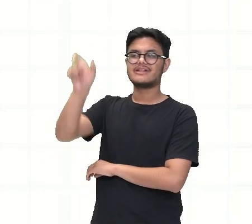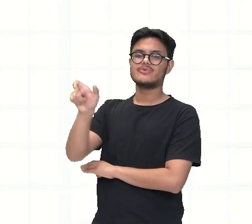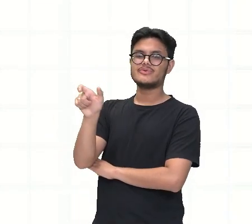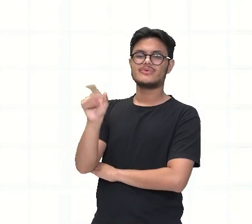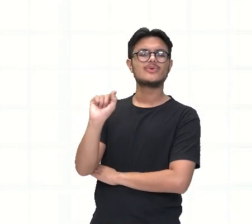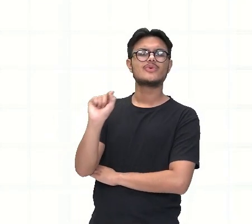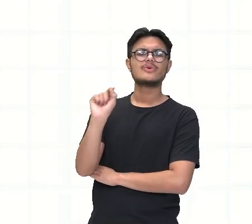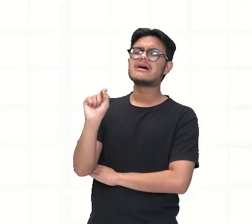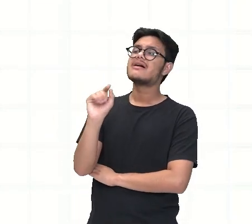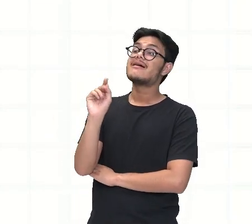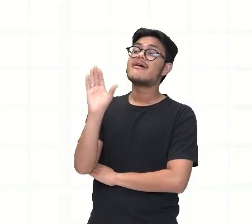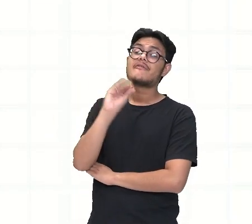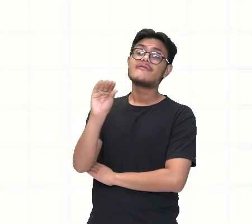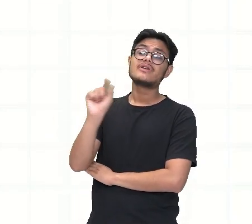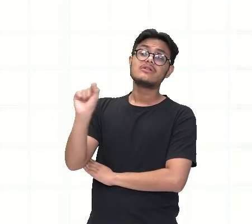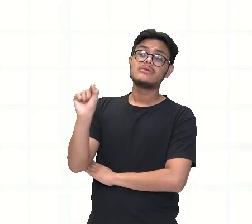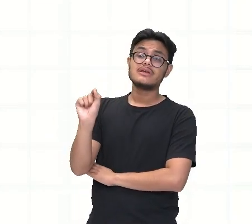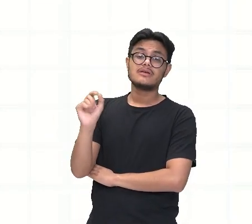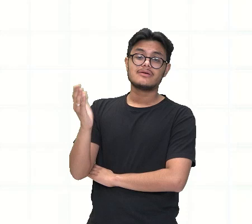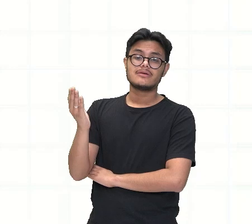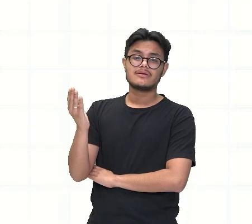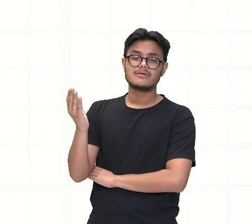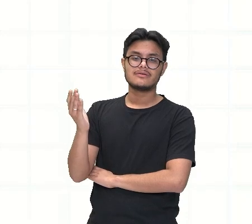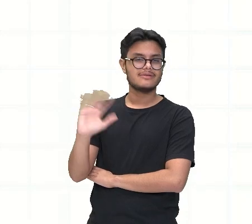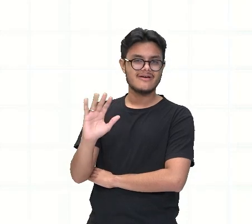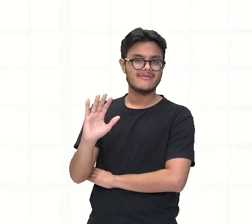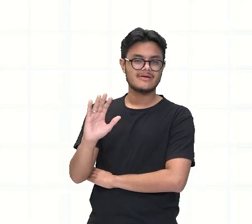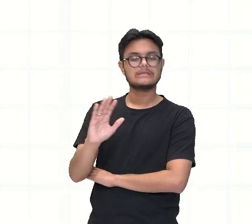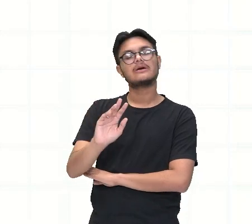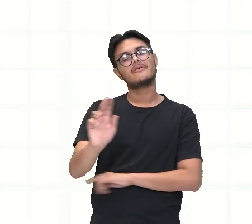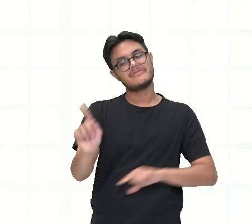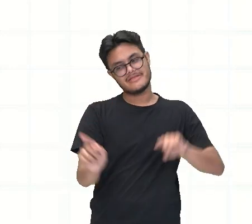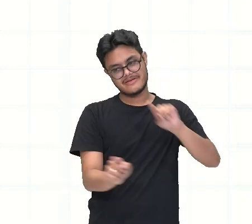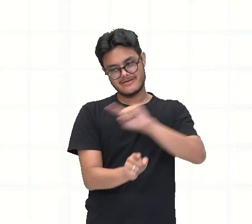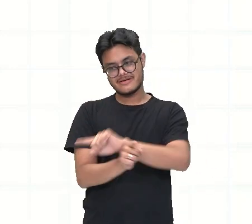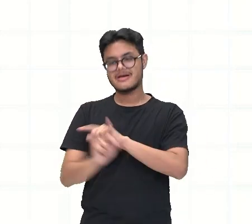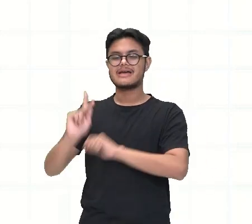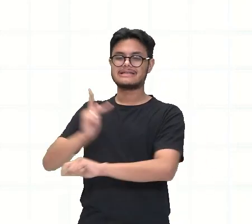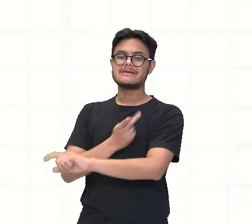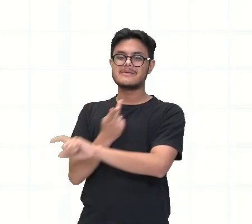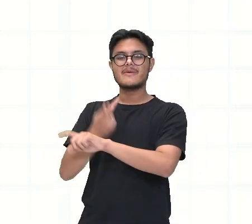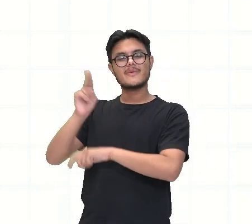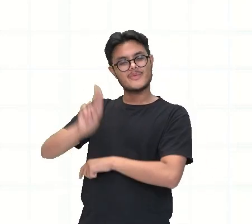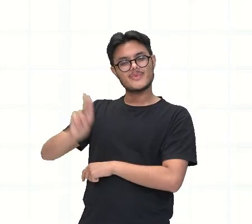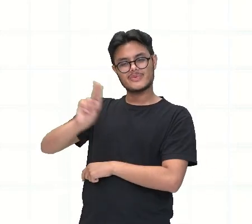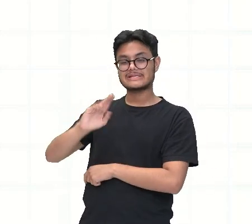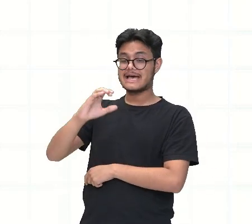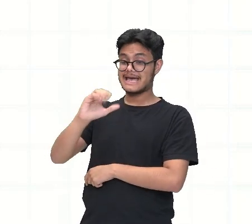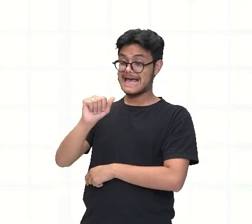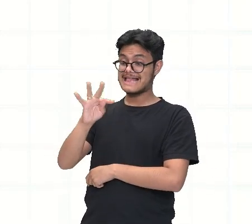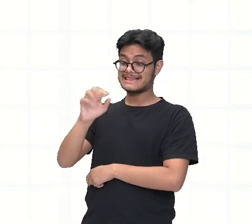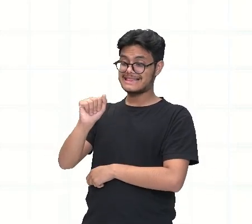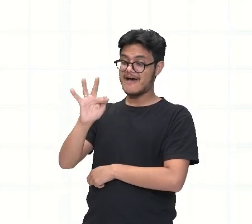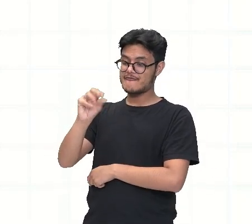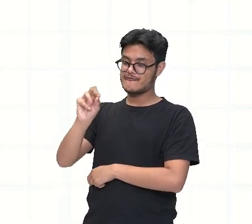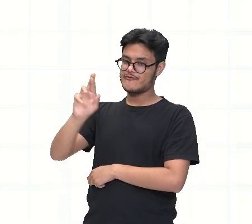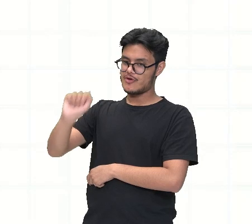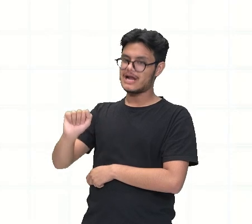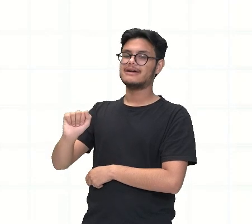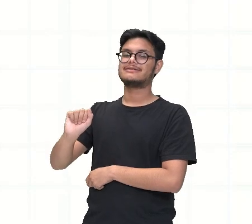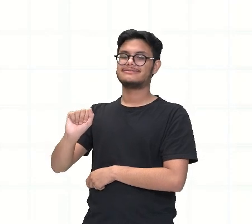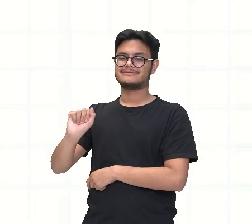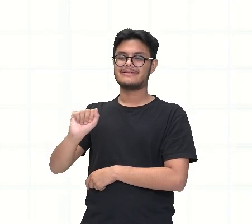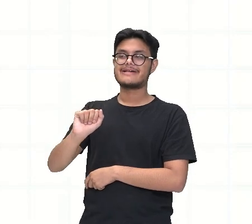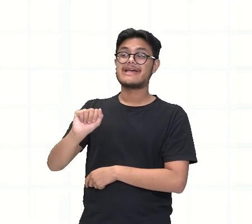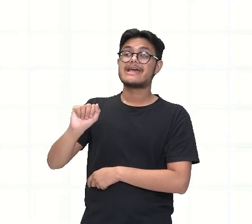esse pronome faz referência? Não, não é? Não tem. Então, isto, ele